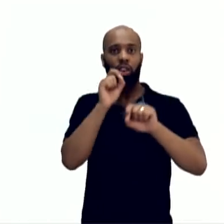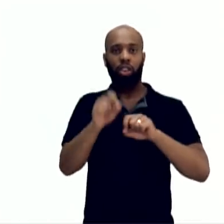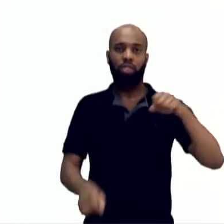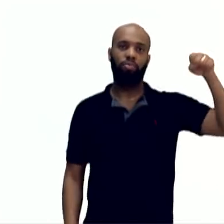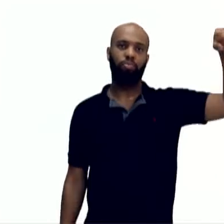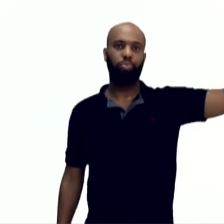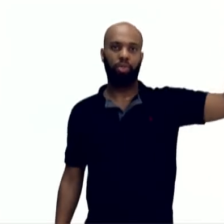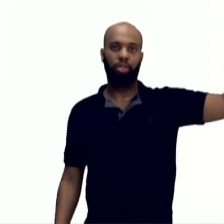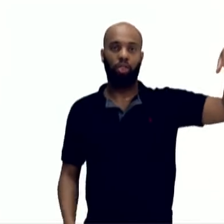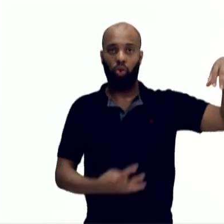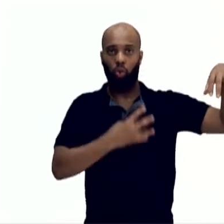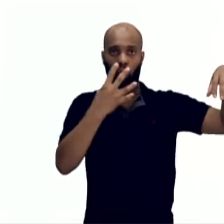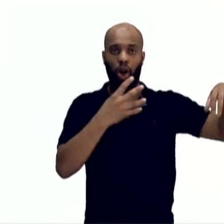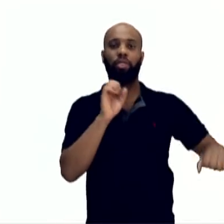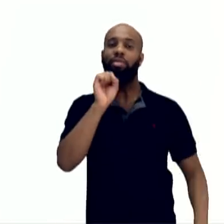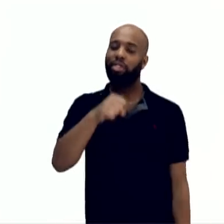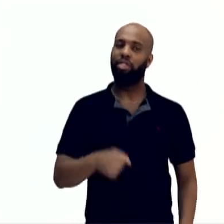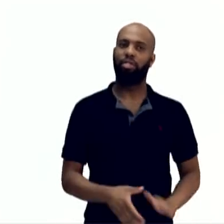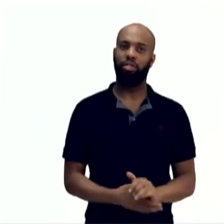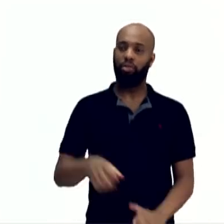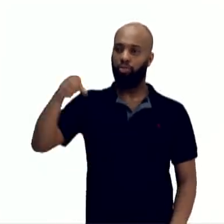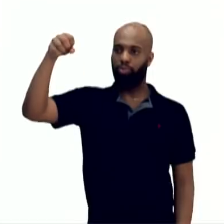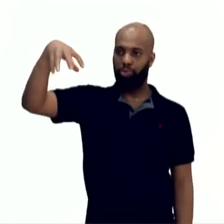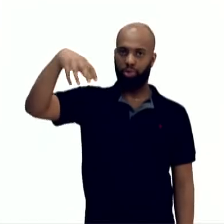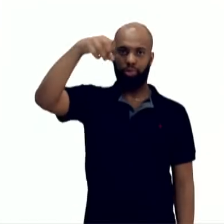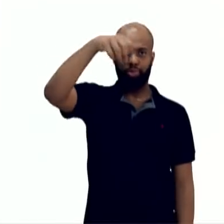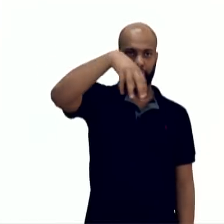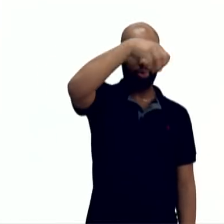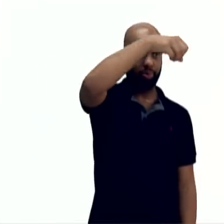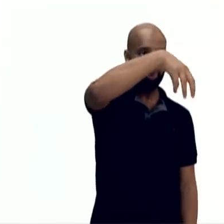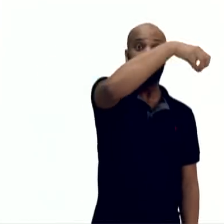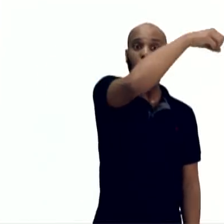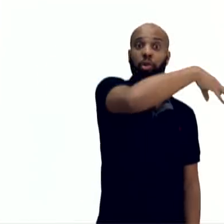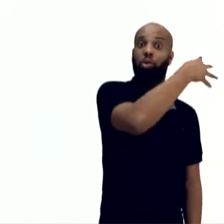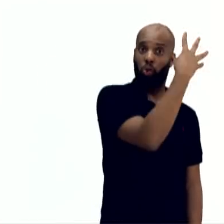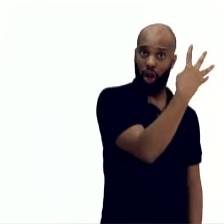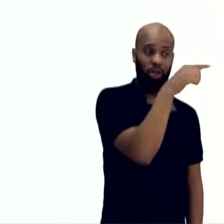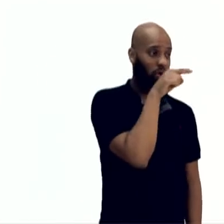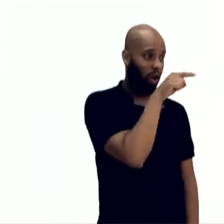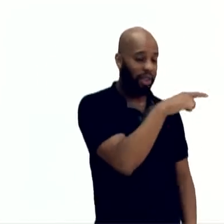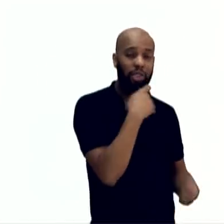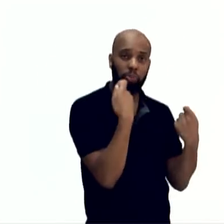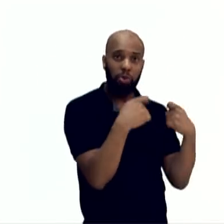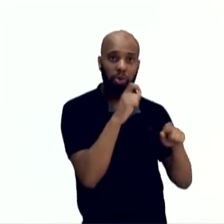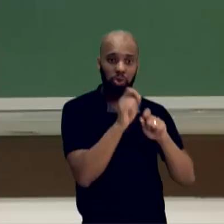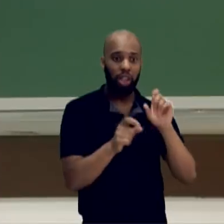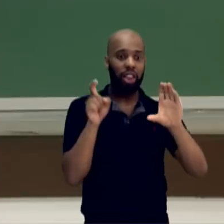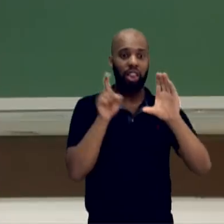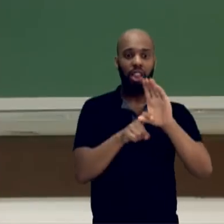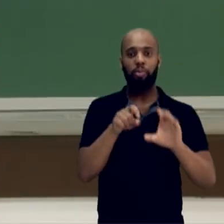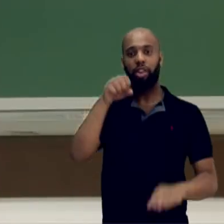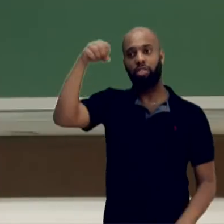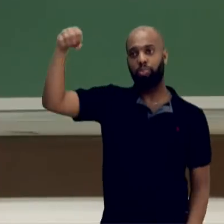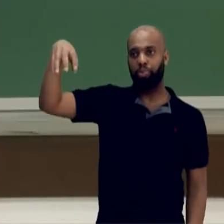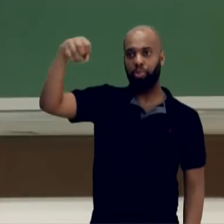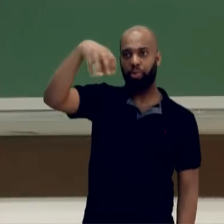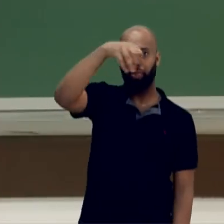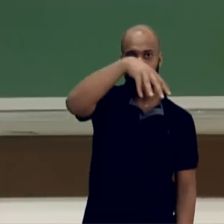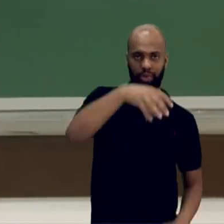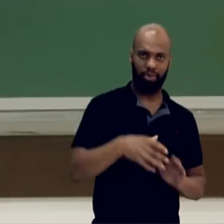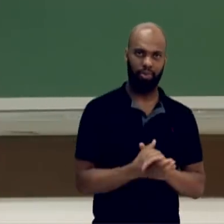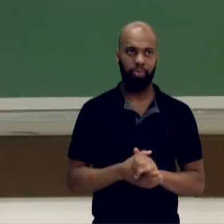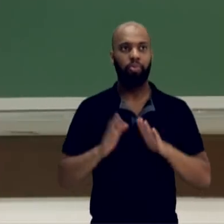lâmpada irá acender. Sim, a quarta lâmpada está condicionada às 3 lâmpadas